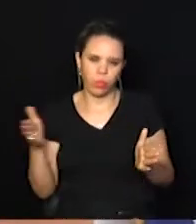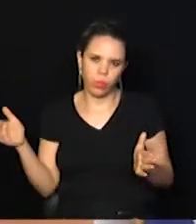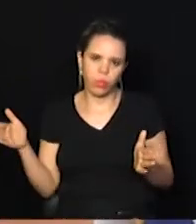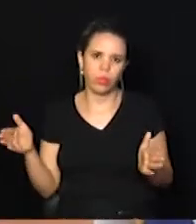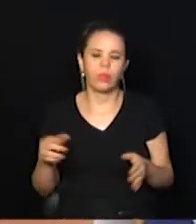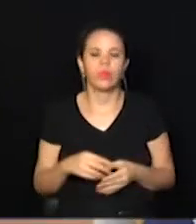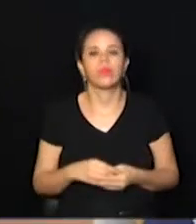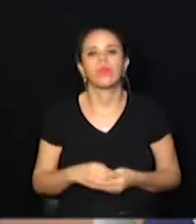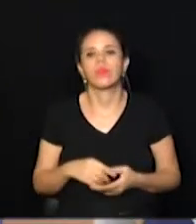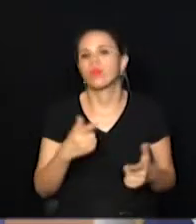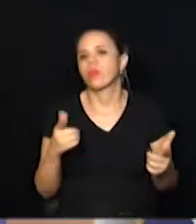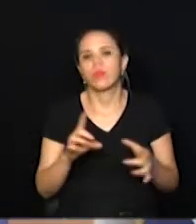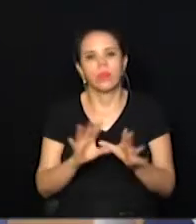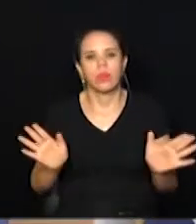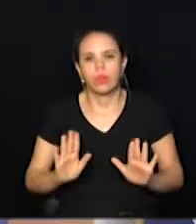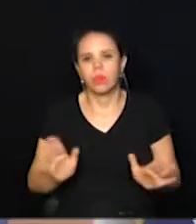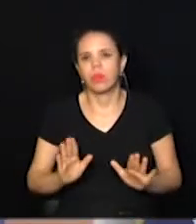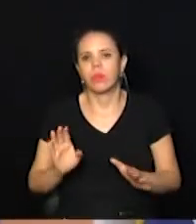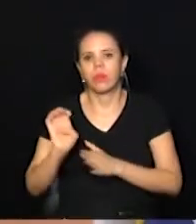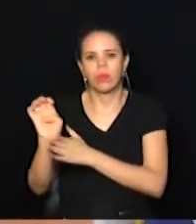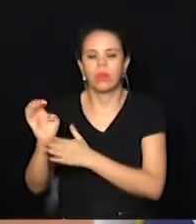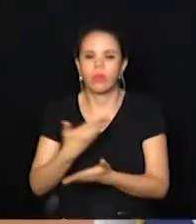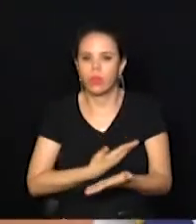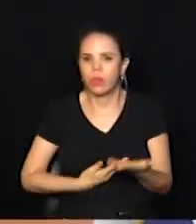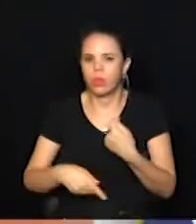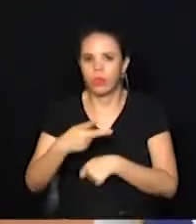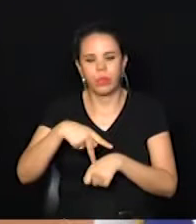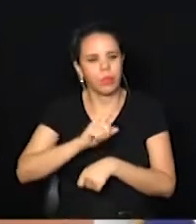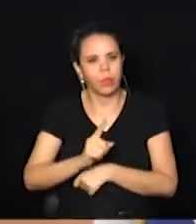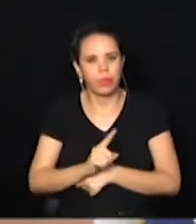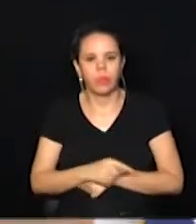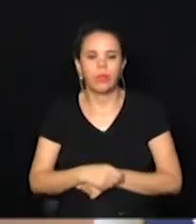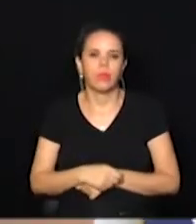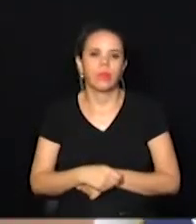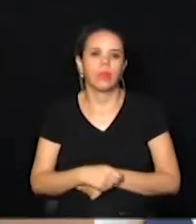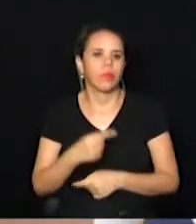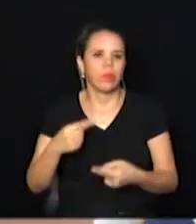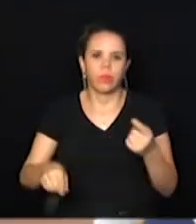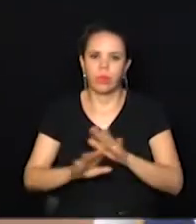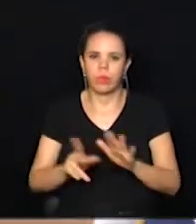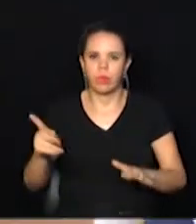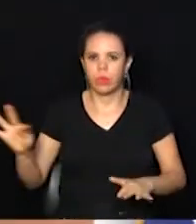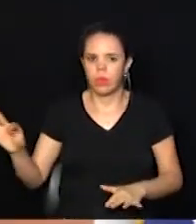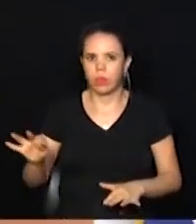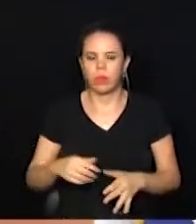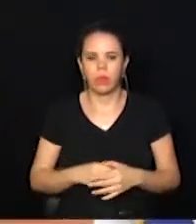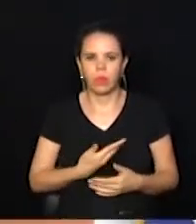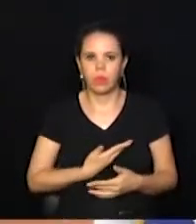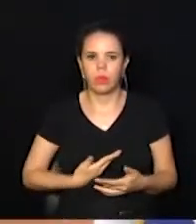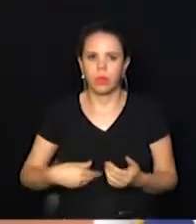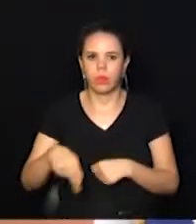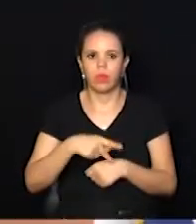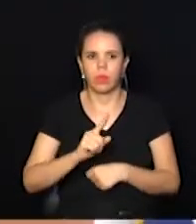de não deixar a esquerda governar o país, não deixar o PT governar o